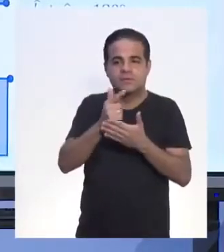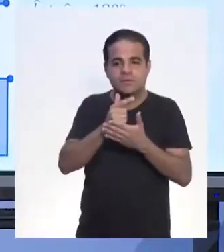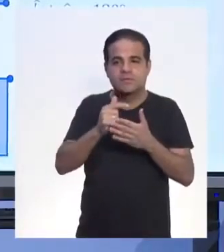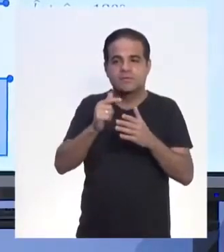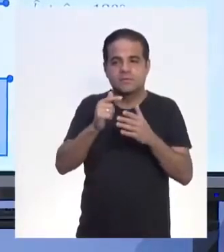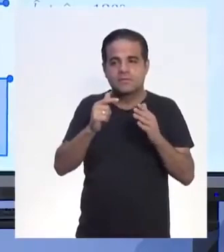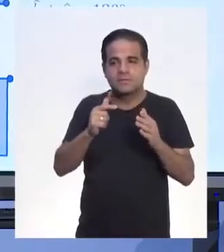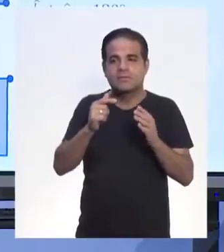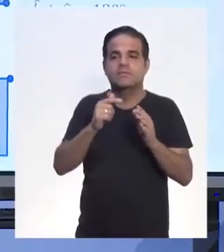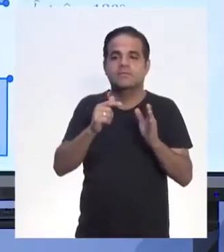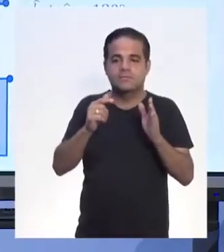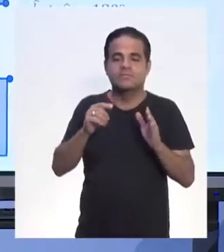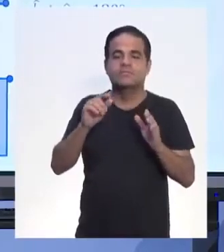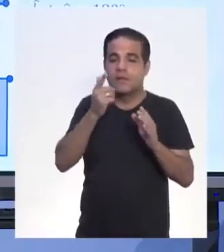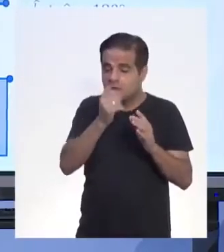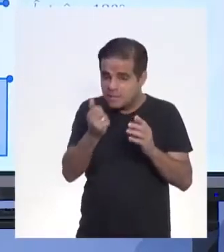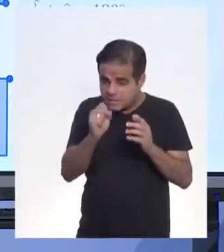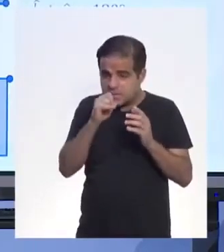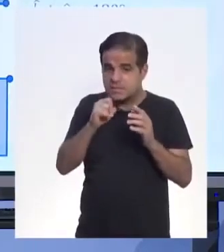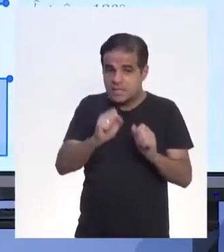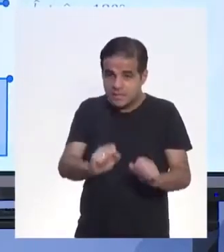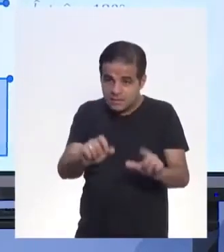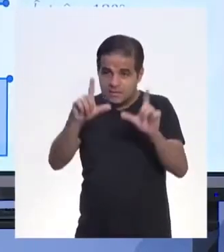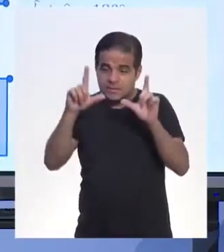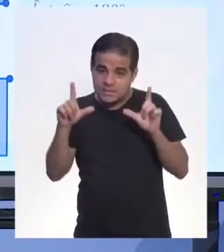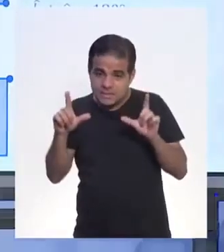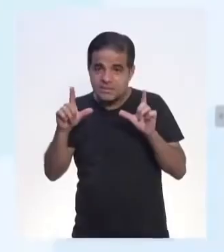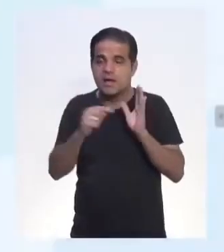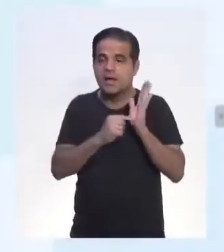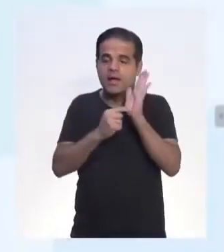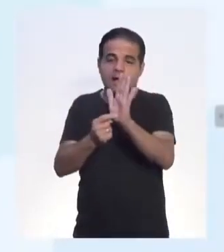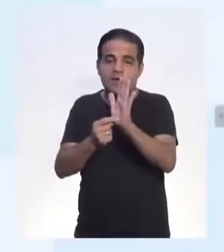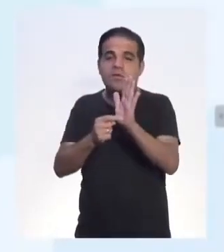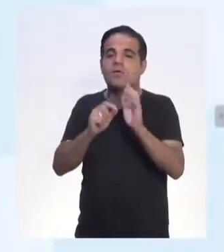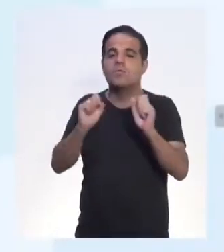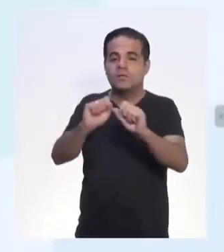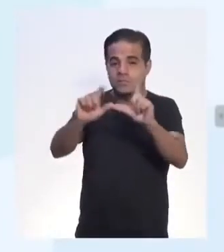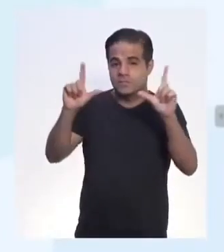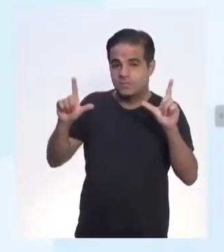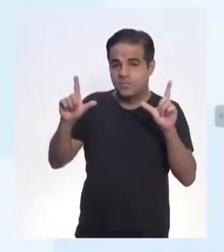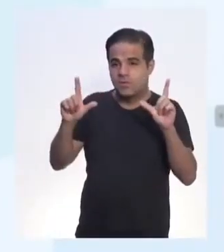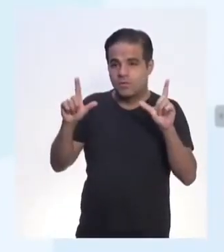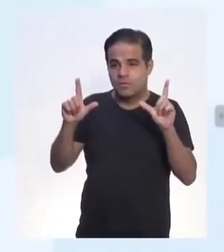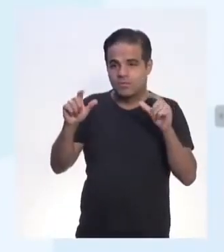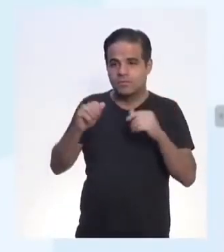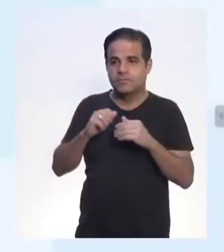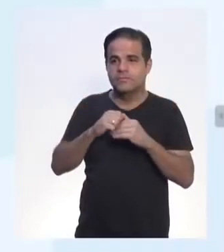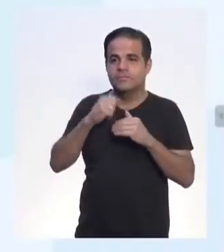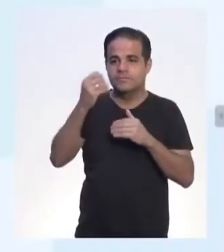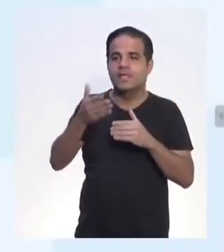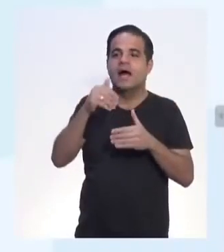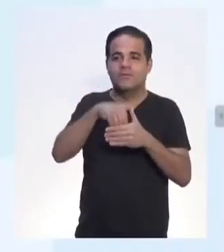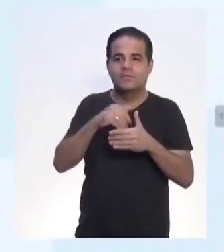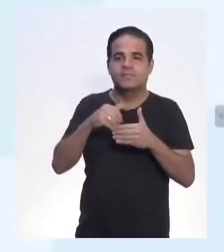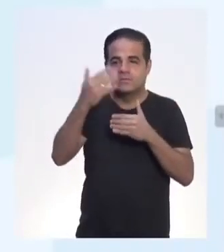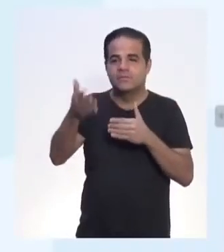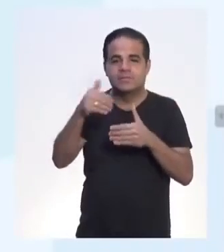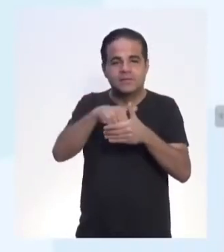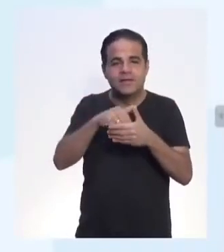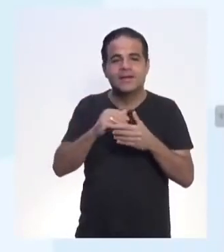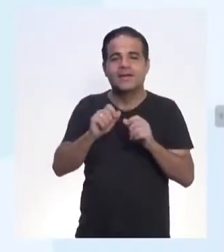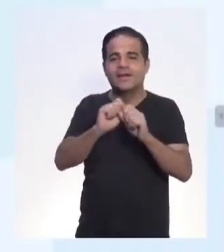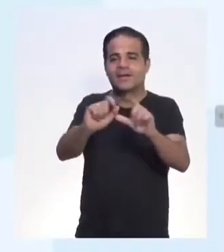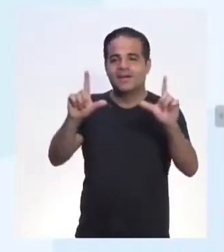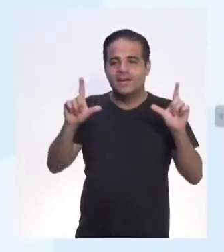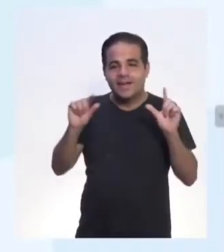do nome. Então, externos, de novo, pode pôr na tela para eles, diretor? Então eu tenho aqui, ó, essa faixa e essa